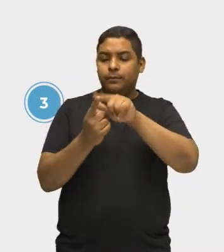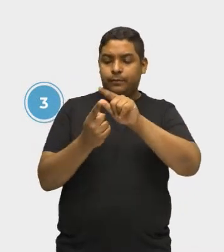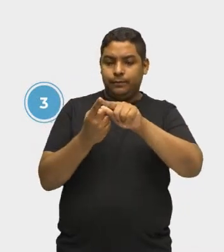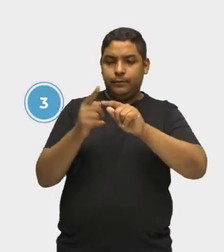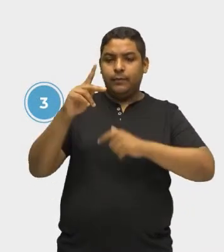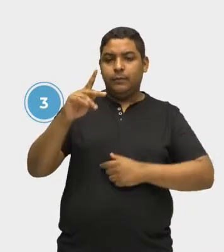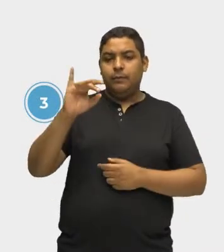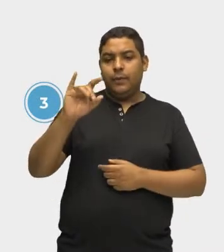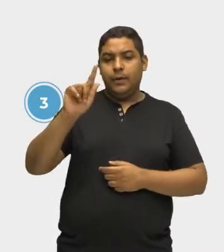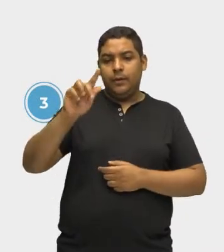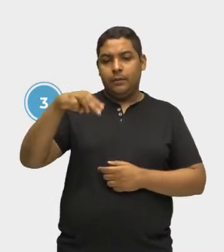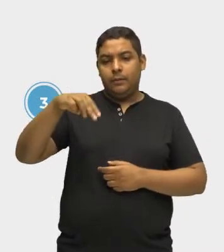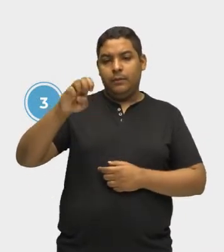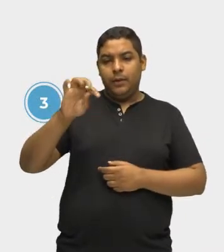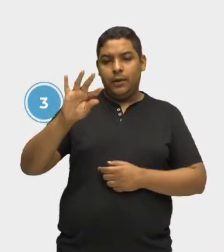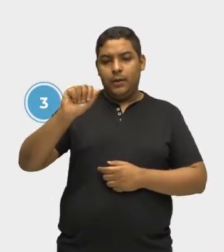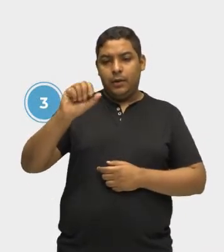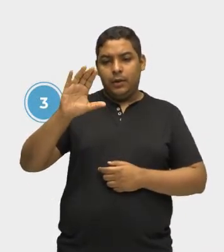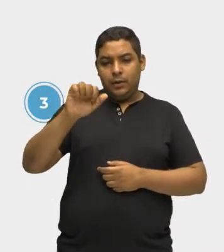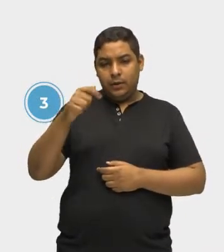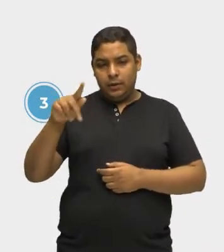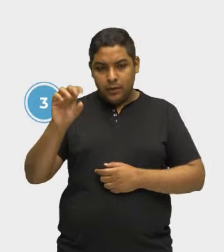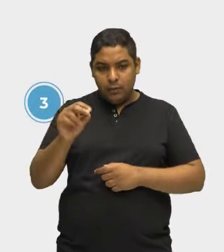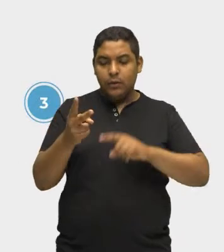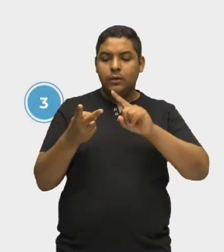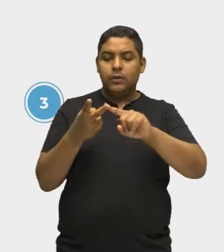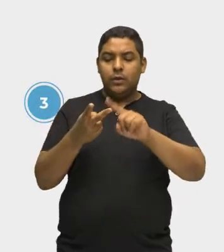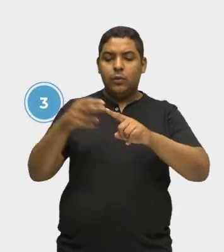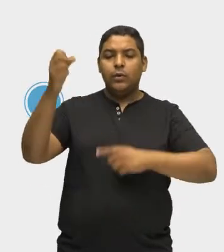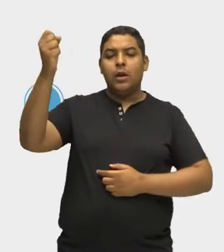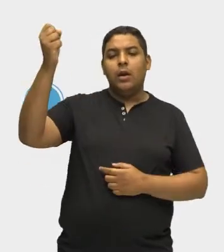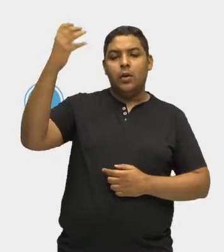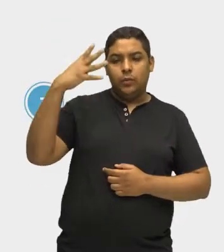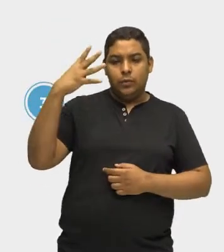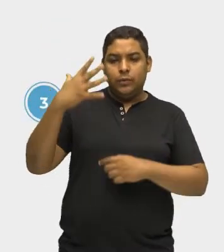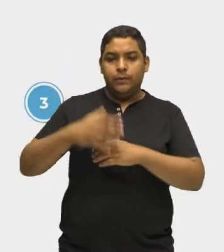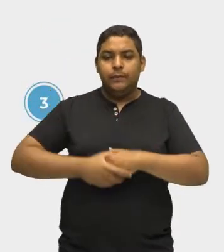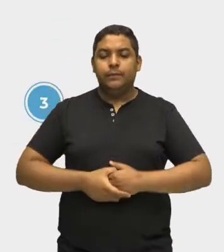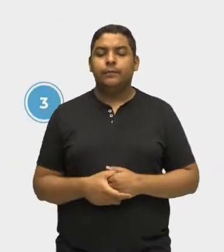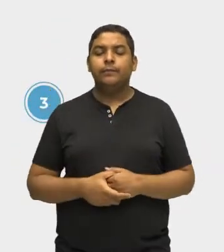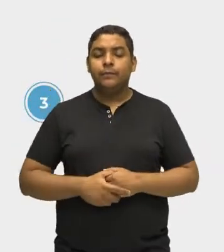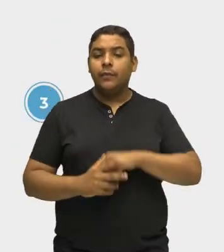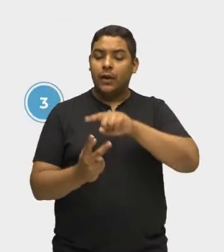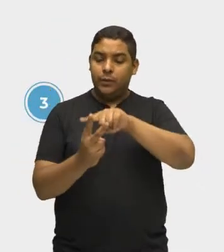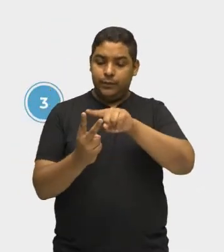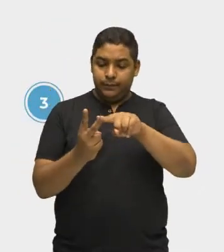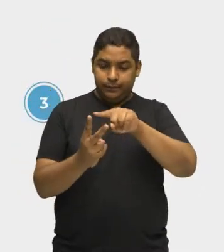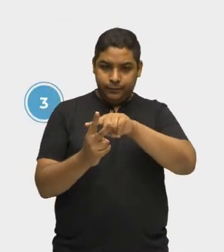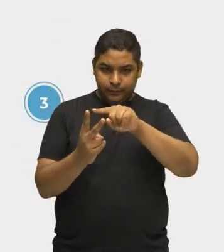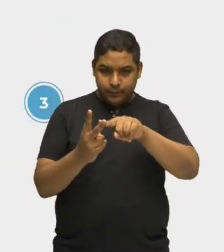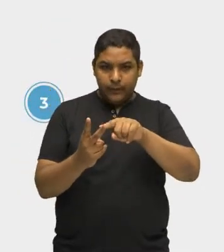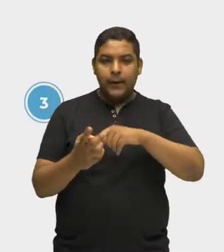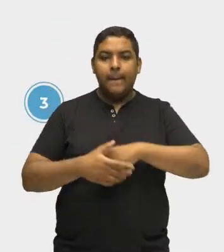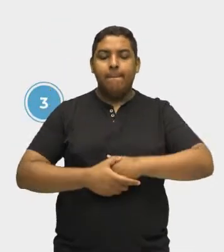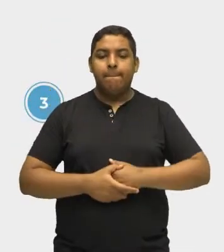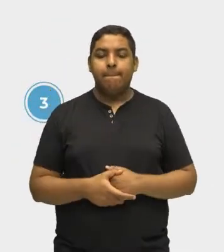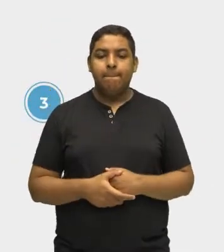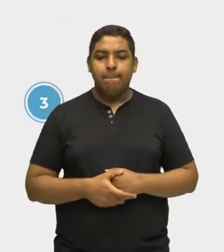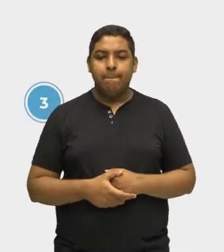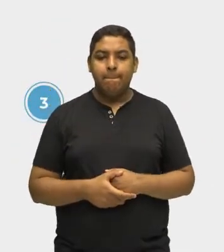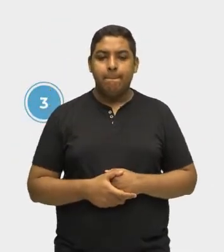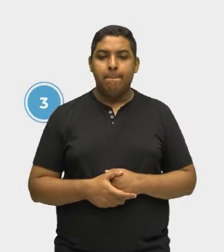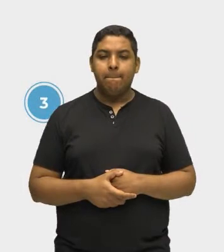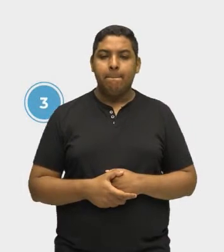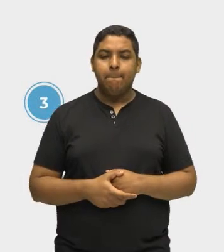e outra através da luz. Então, existe duas classificações de cores, que seria a cor luz